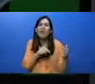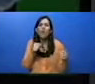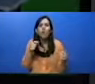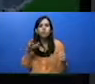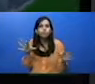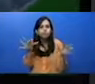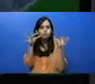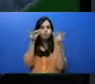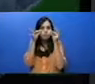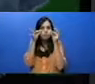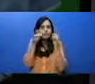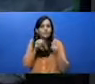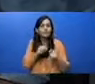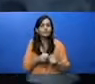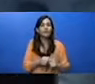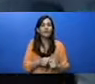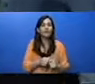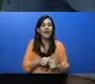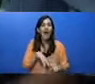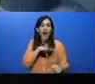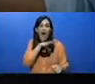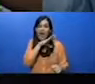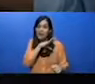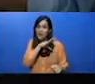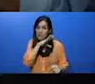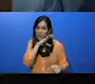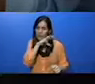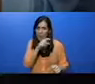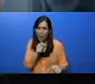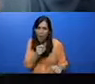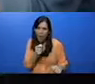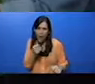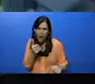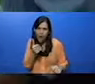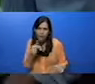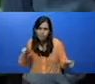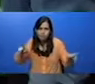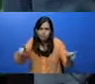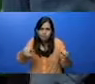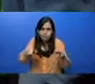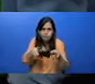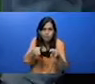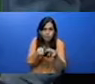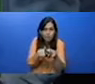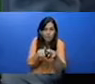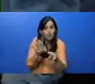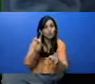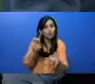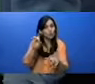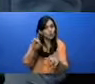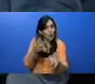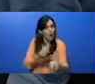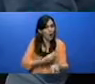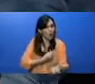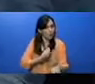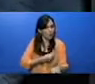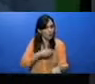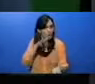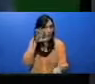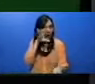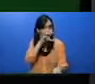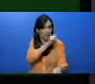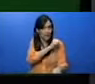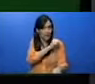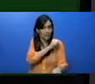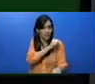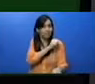ó. Os animais ameaçados de extinção só vão sobreviver se o seu